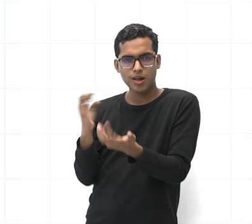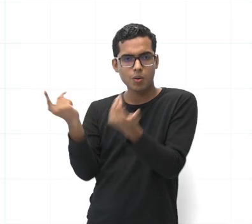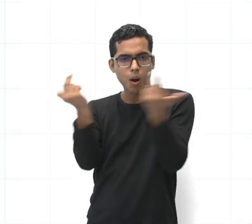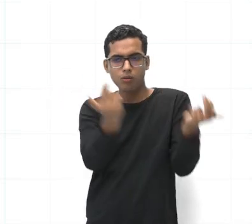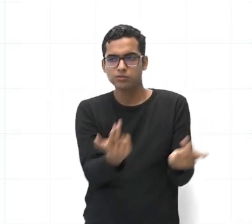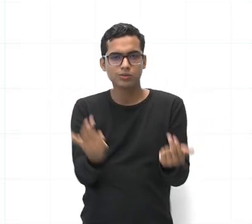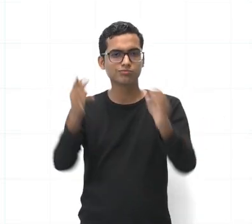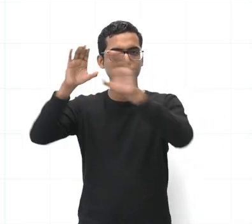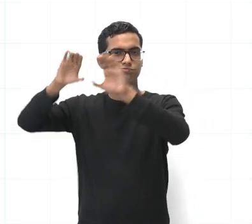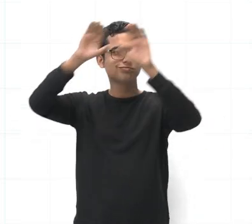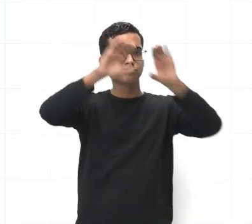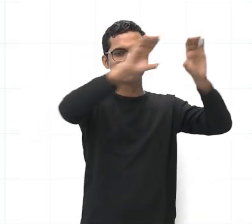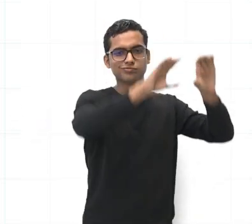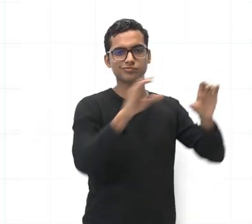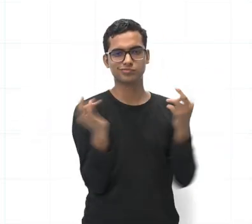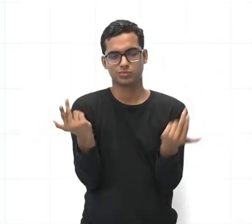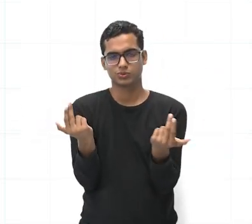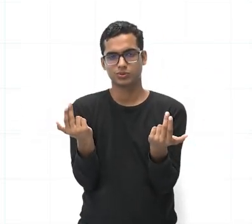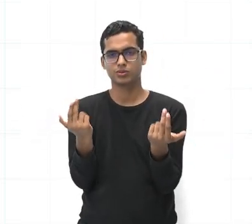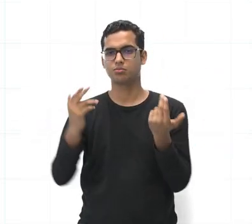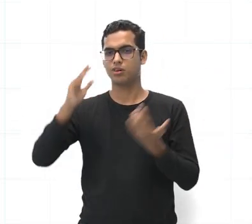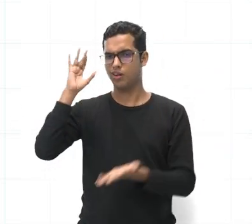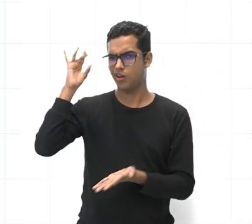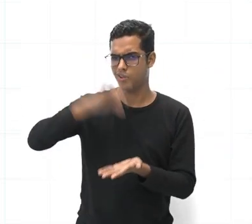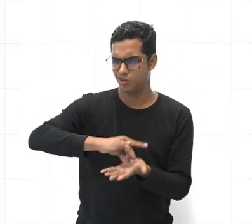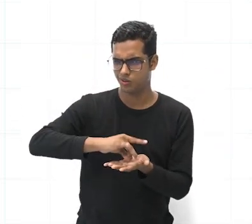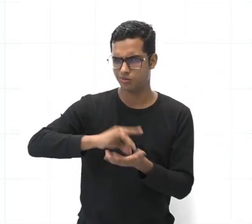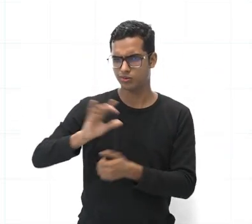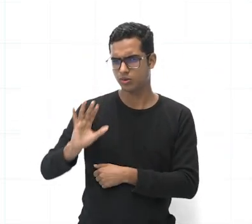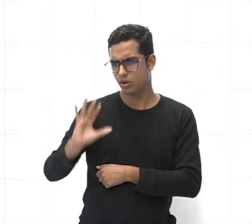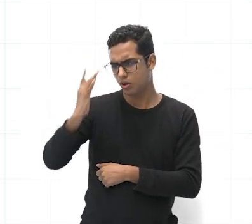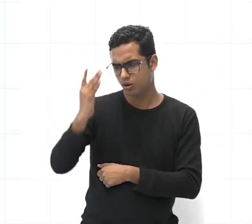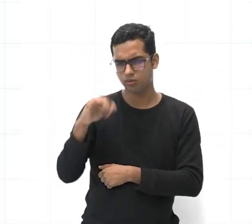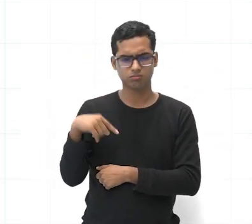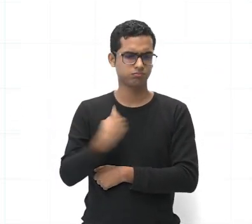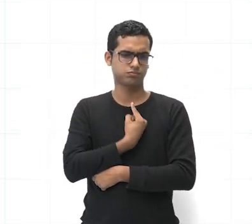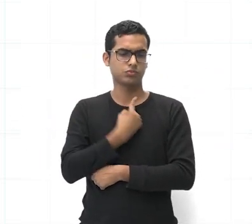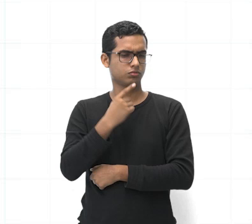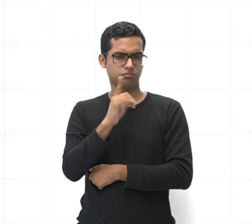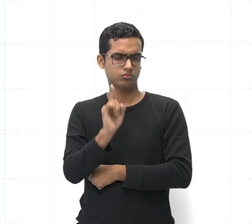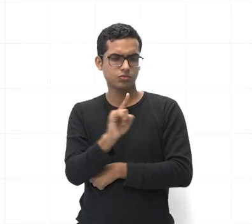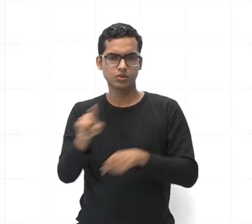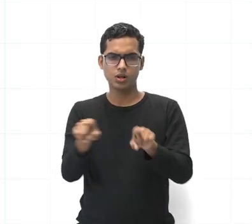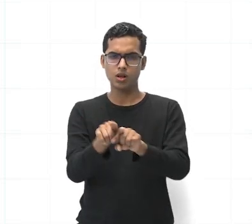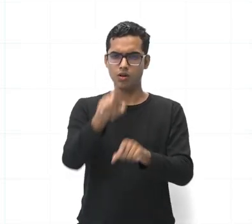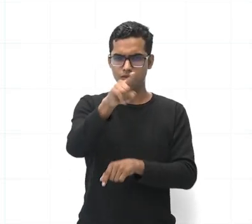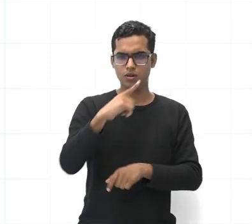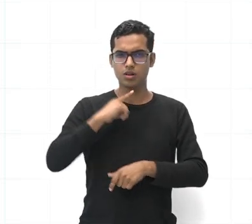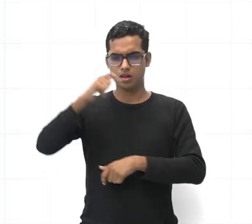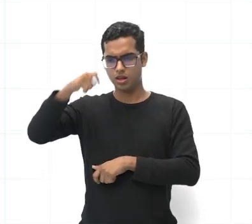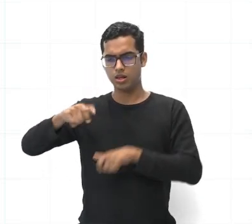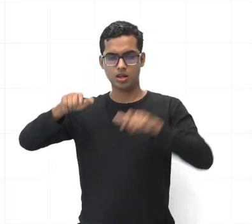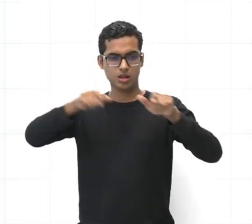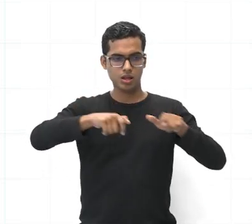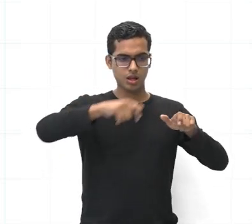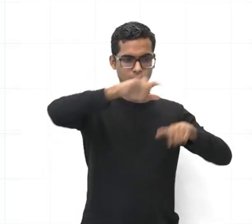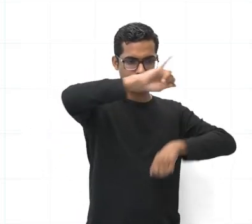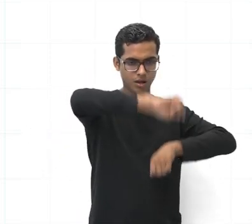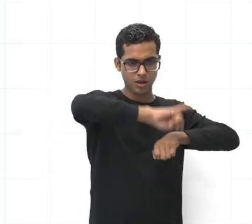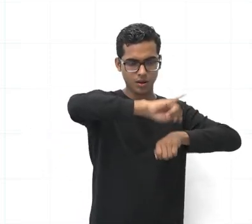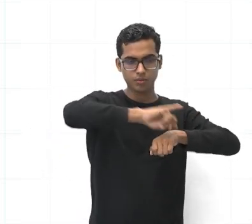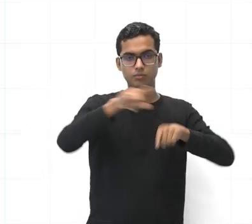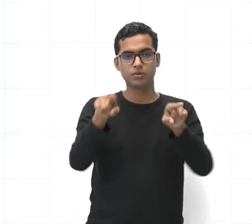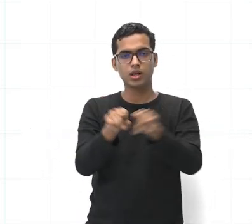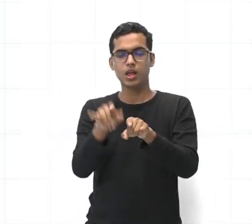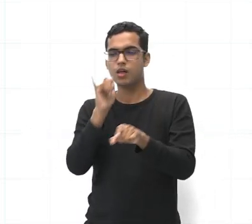céu. E nós sabemos que isso não acontece. Nós aqui mesmo, você que está no interior, certo? Na cidade